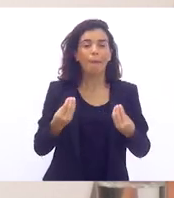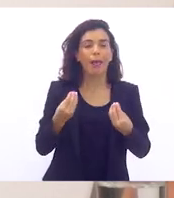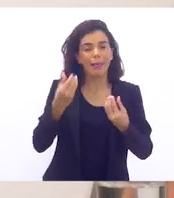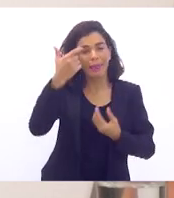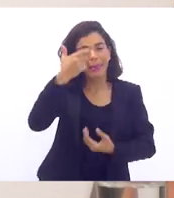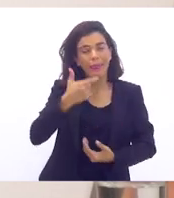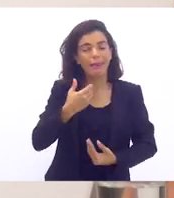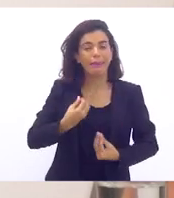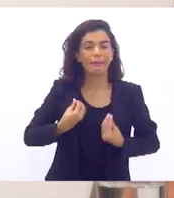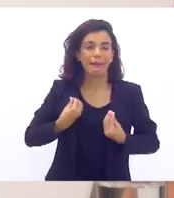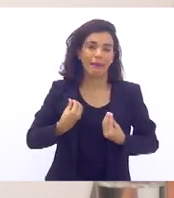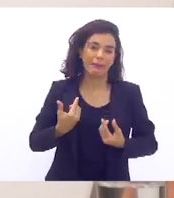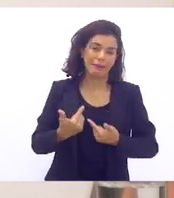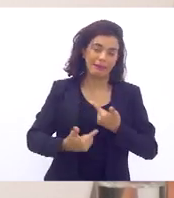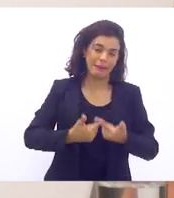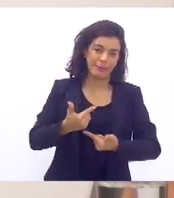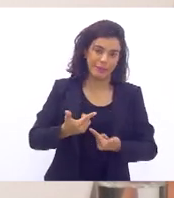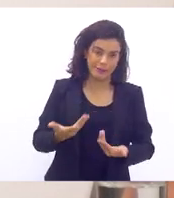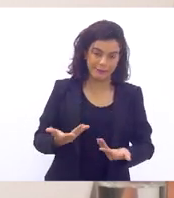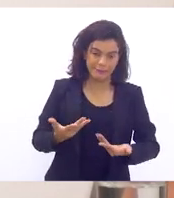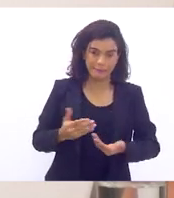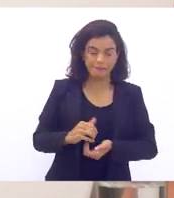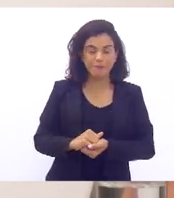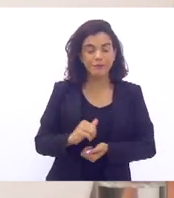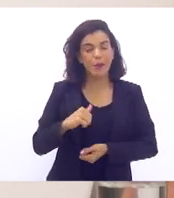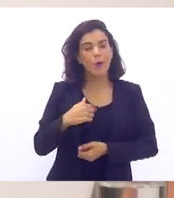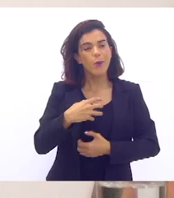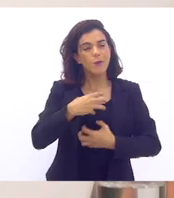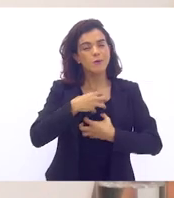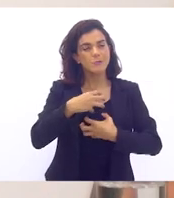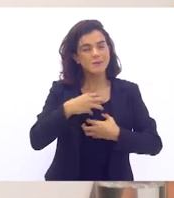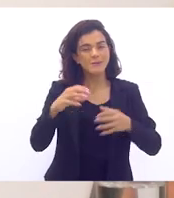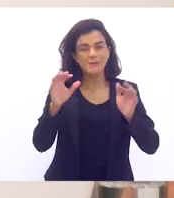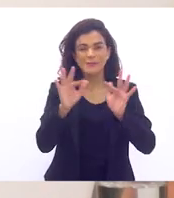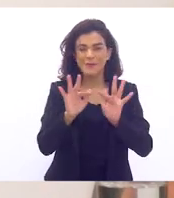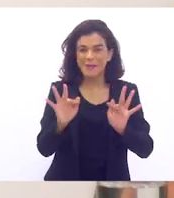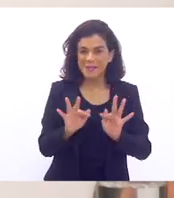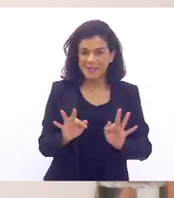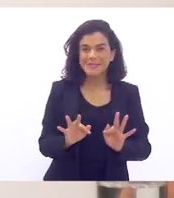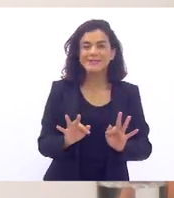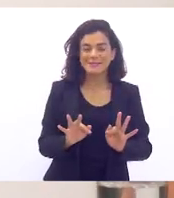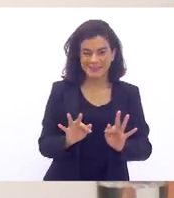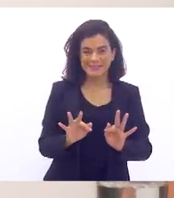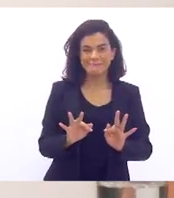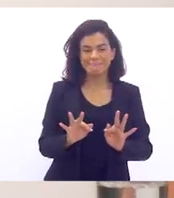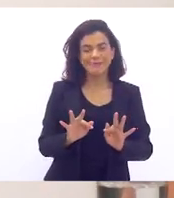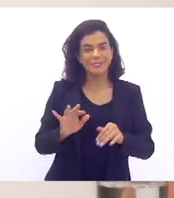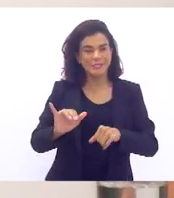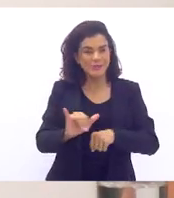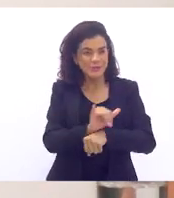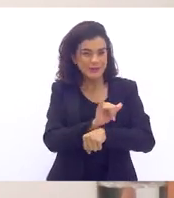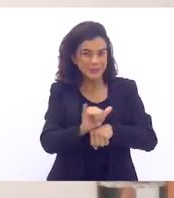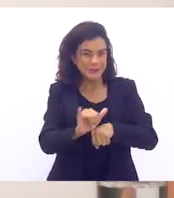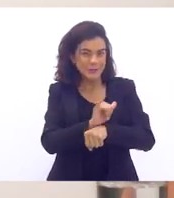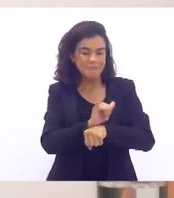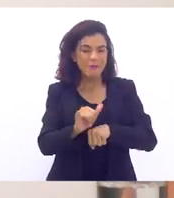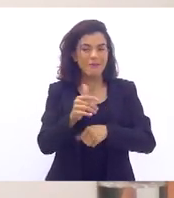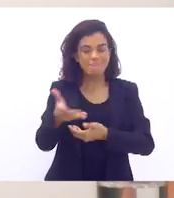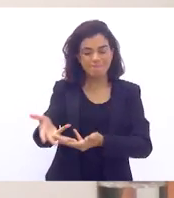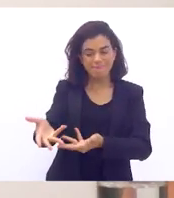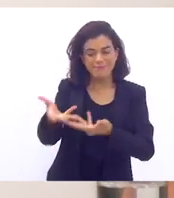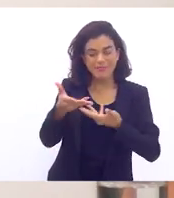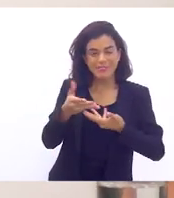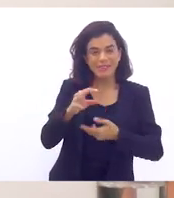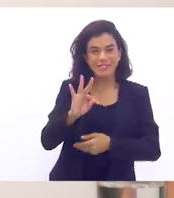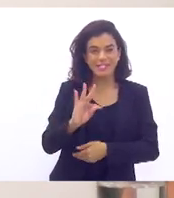então assim eu fico muito feliz de ter sido uma ferramenta de poder receber a Taiane poder